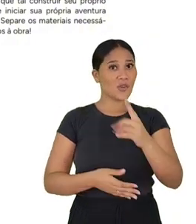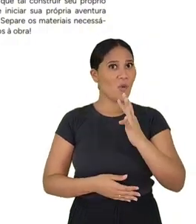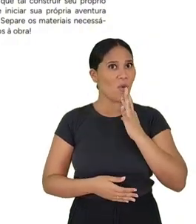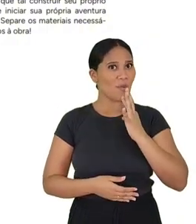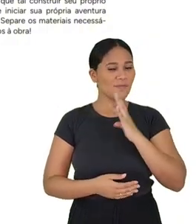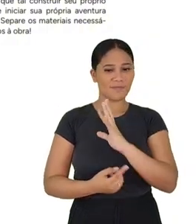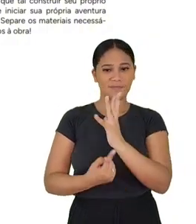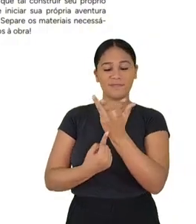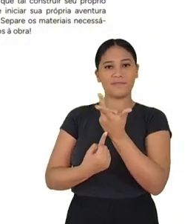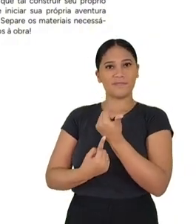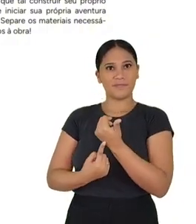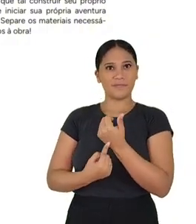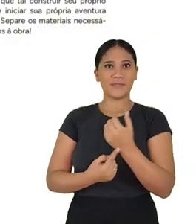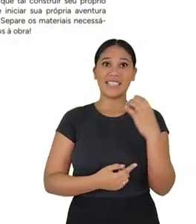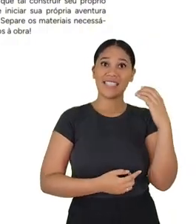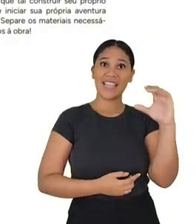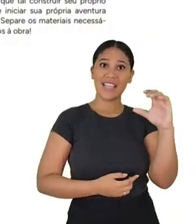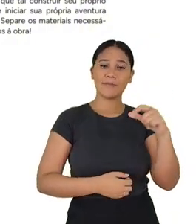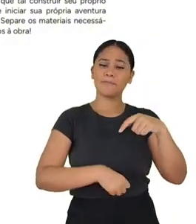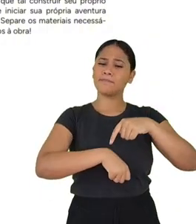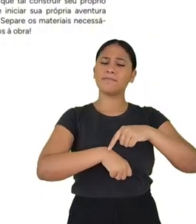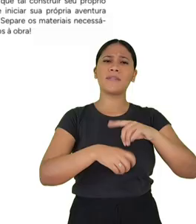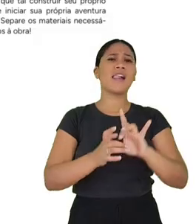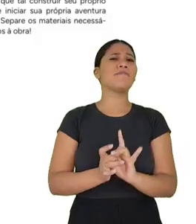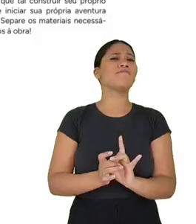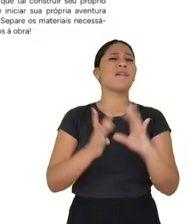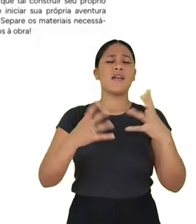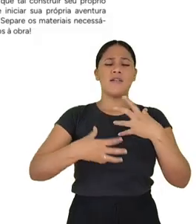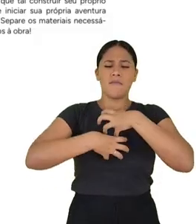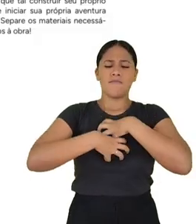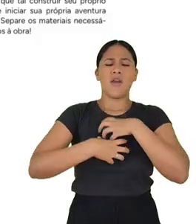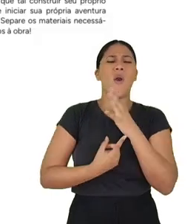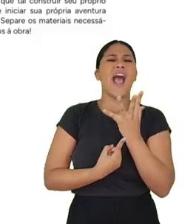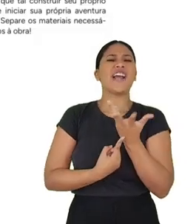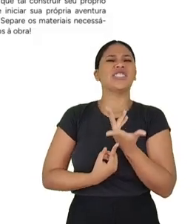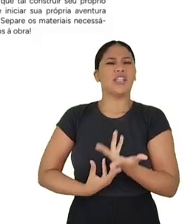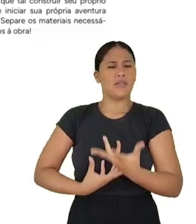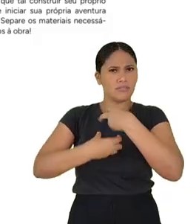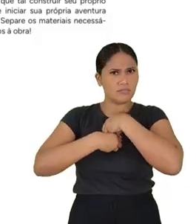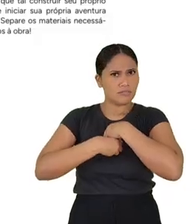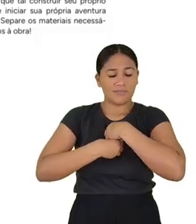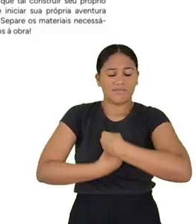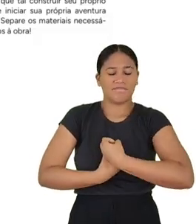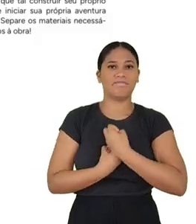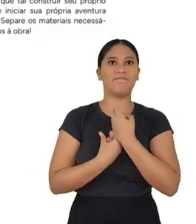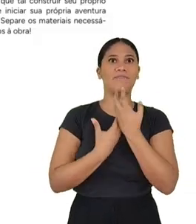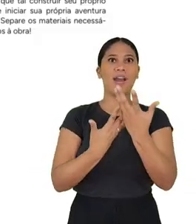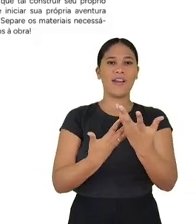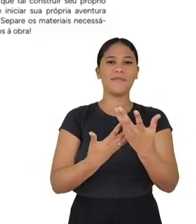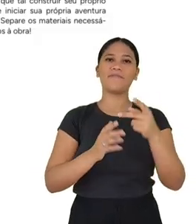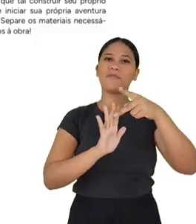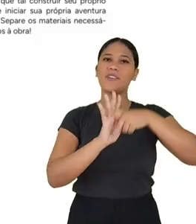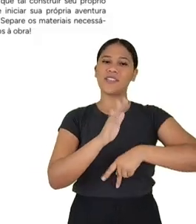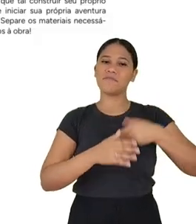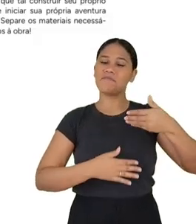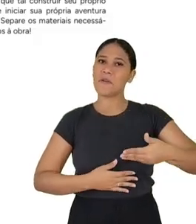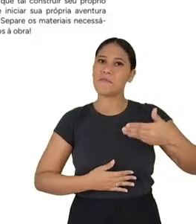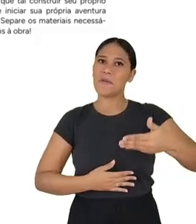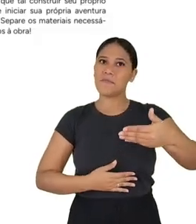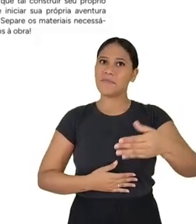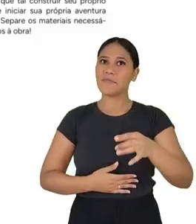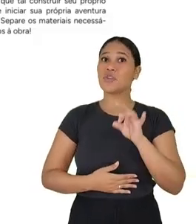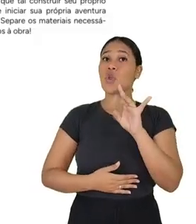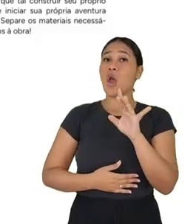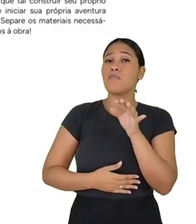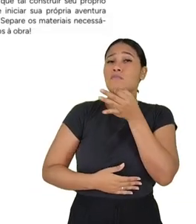Agora que você já conheceu um pouco sobre arte e ciência, é o momento de despertar o artista que há em você. Para isso, você